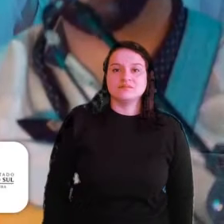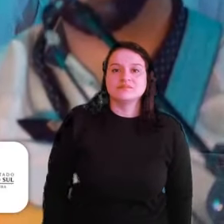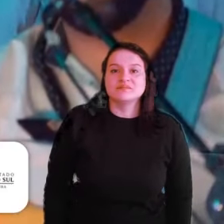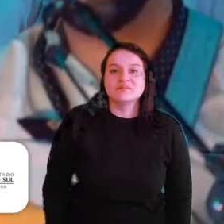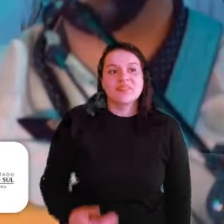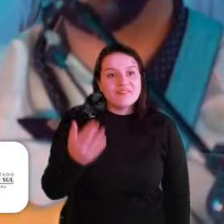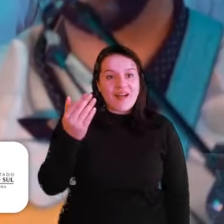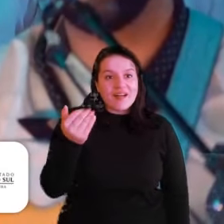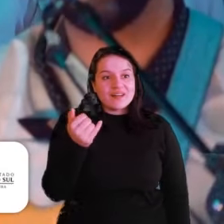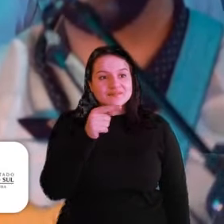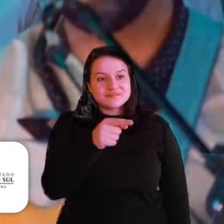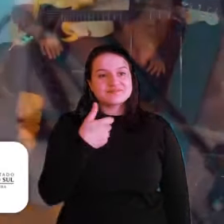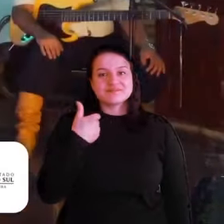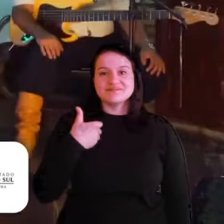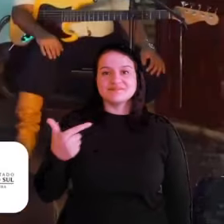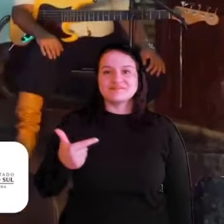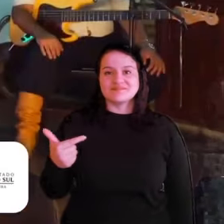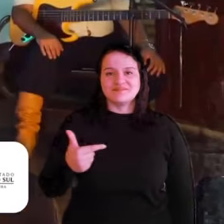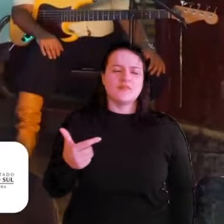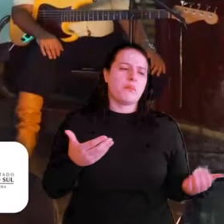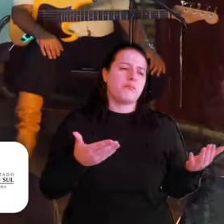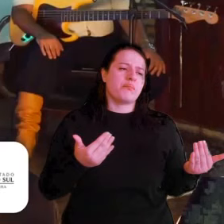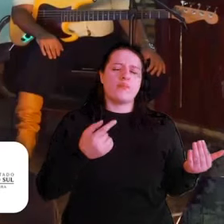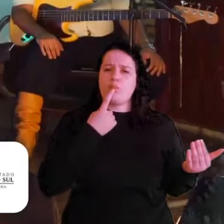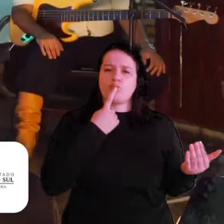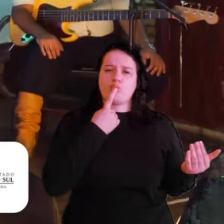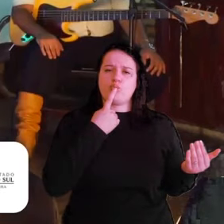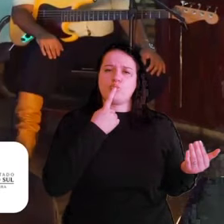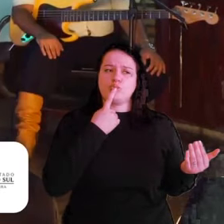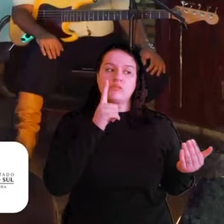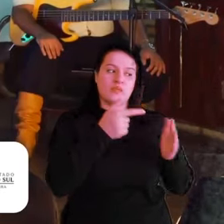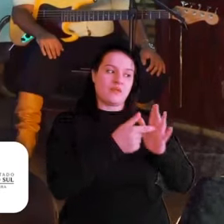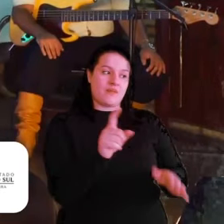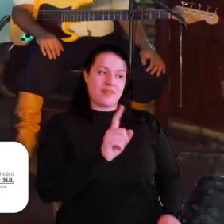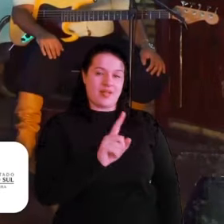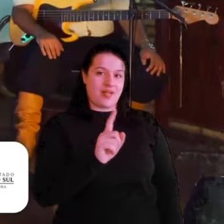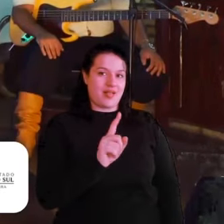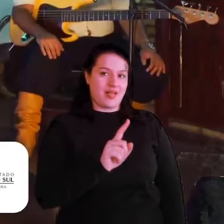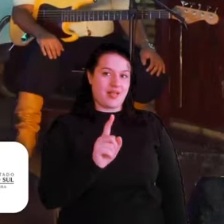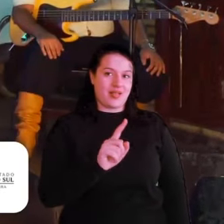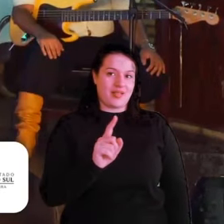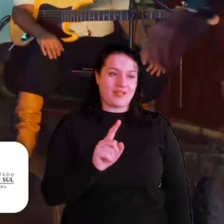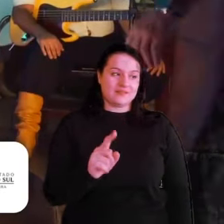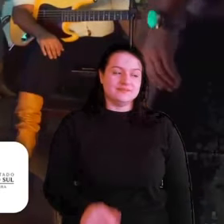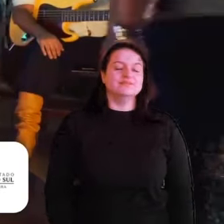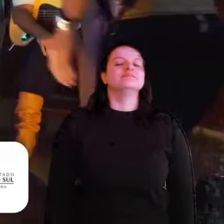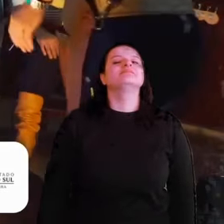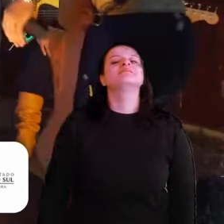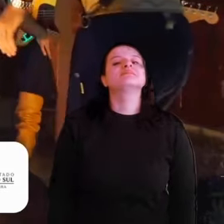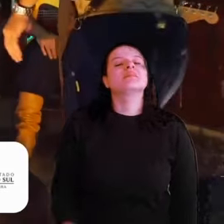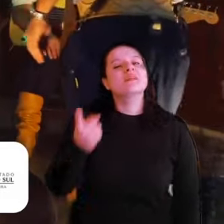mas se vai, vai. Pega aqui, gurizinho, de 22 anos. Só não... Bem novinho. Não aparece ainda, né? Não. Fica aí. Fica